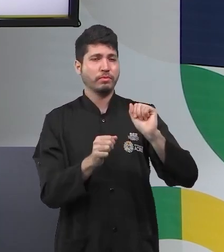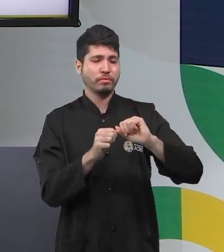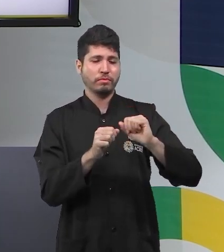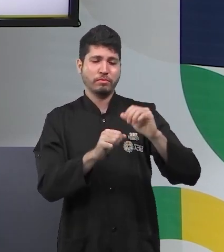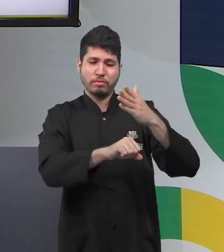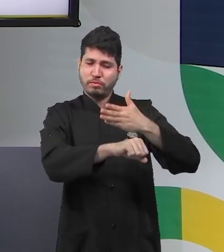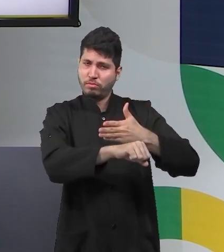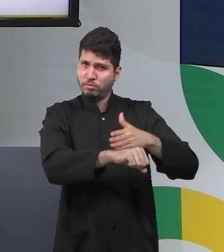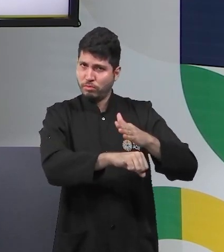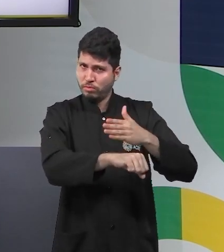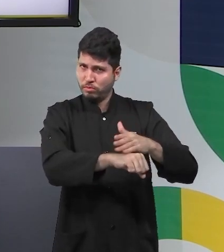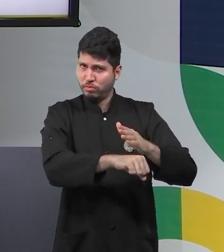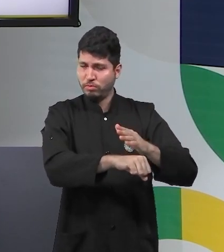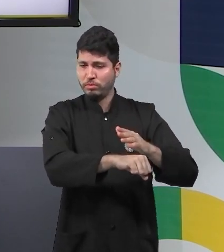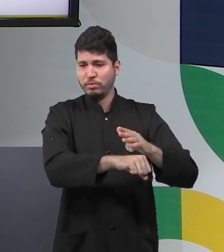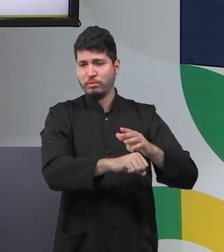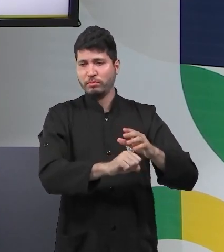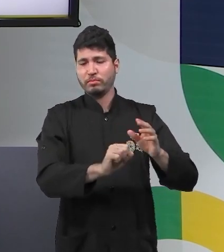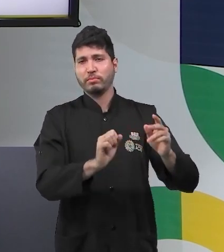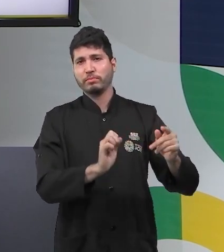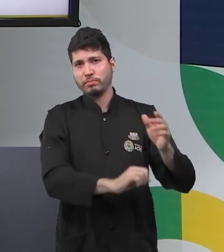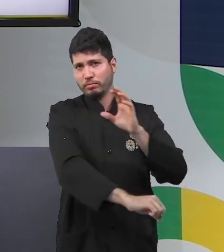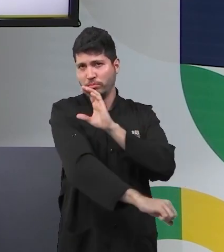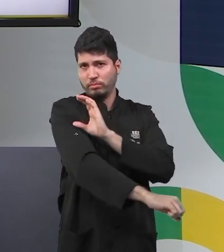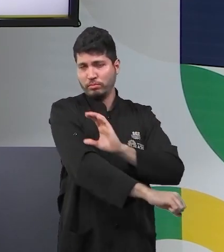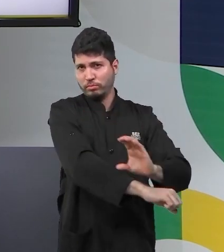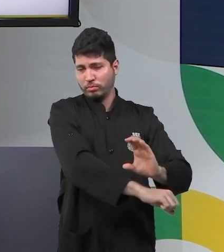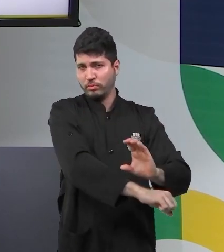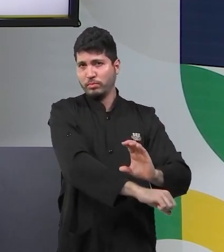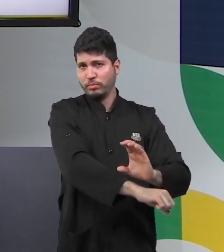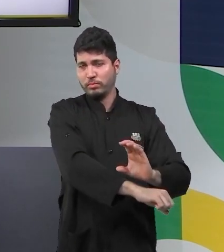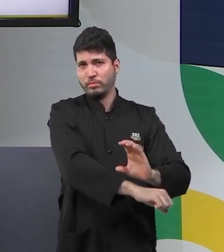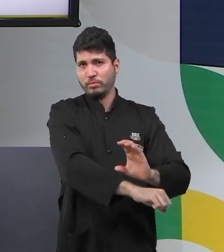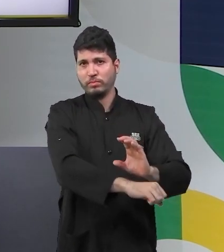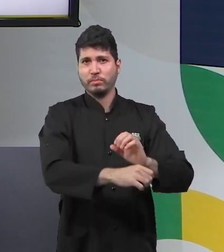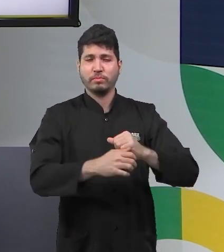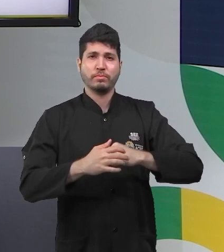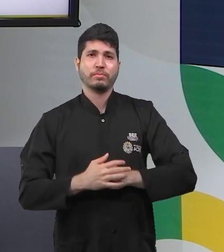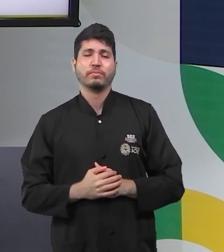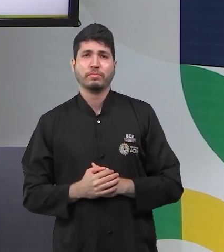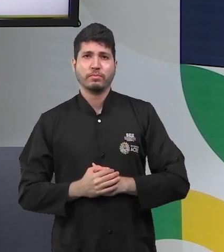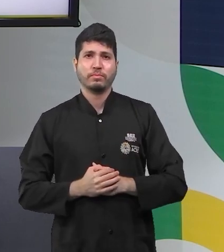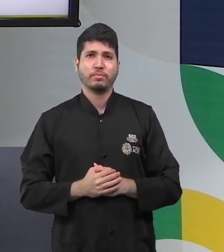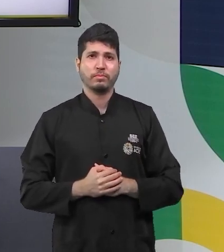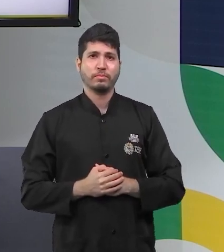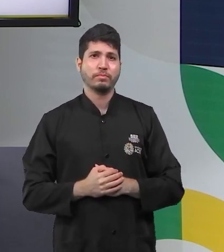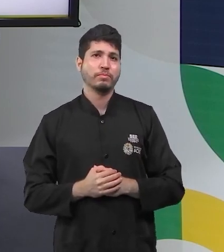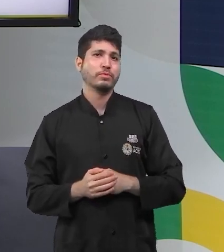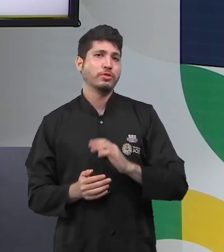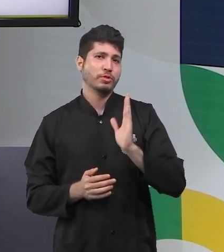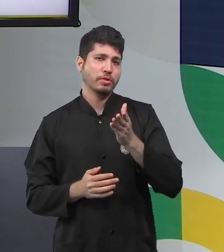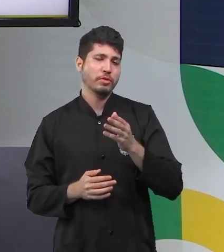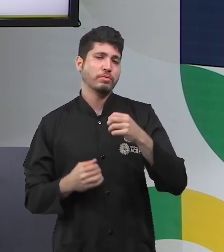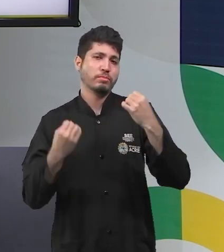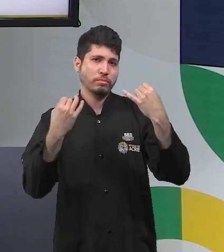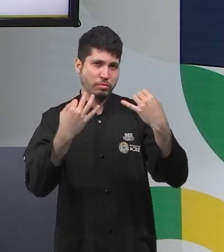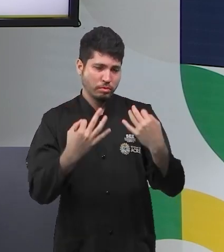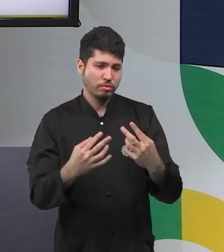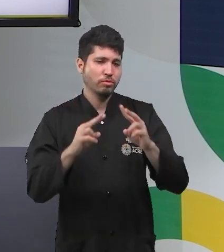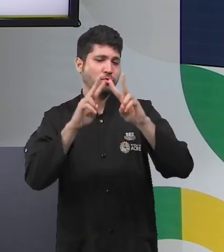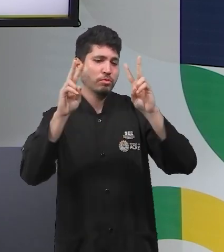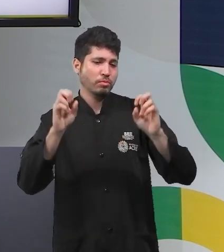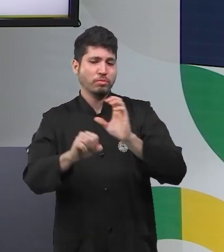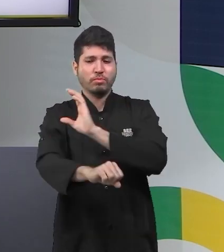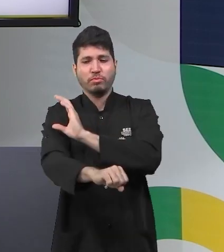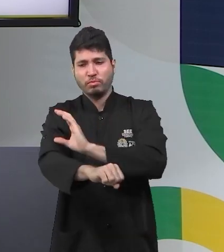práticas. Cultura a gente já abordou em aulas anteriores, que seria essa concepção, esses conhecimentos, as práticas de